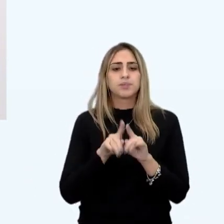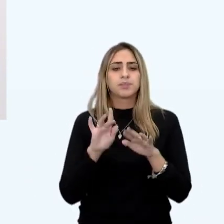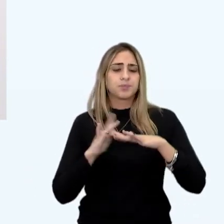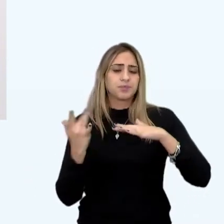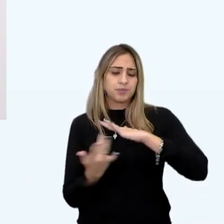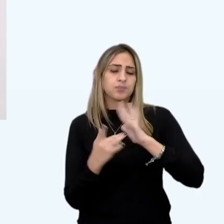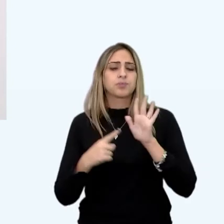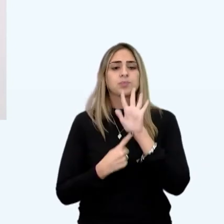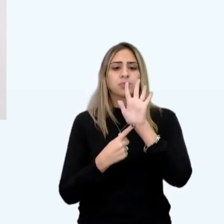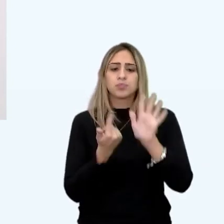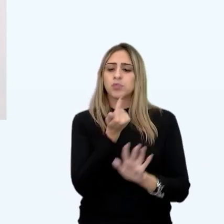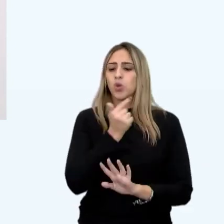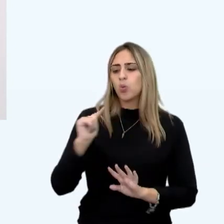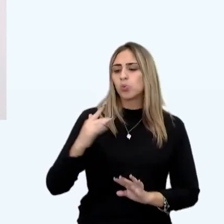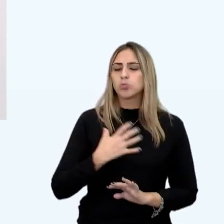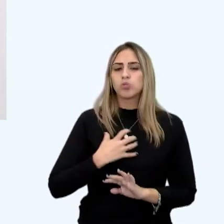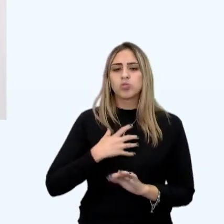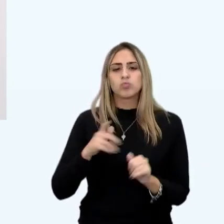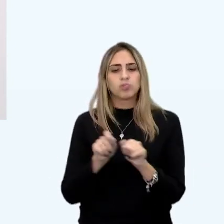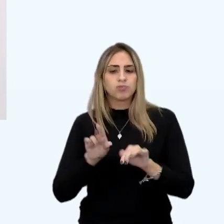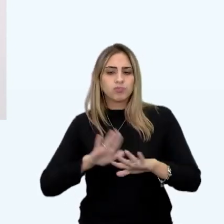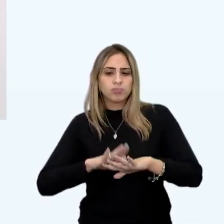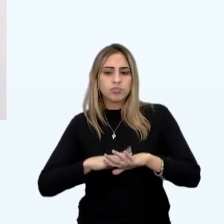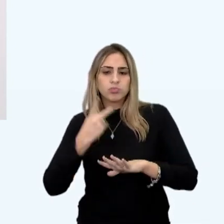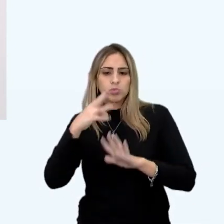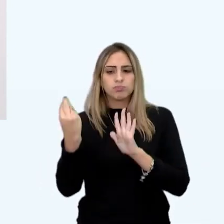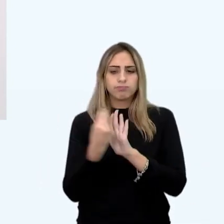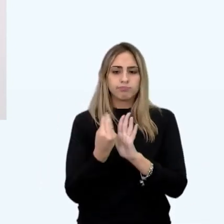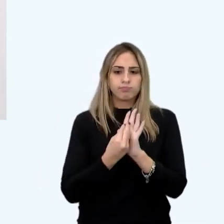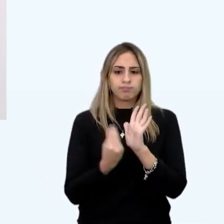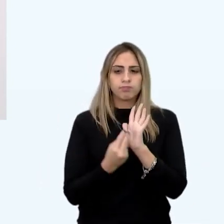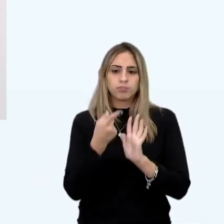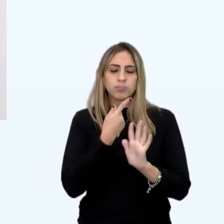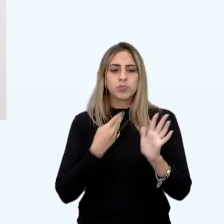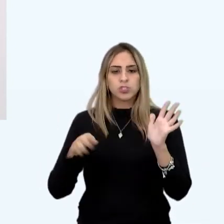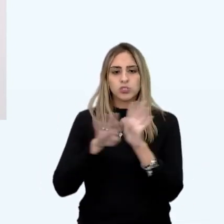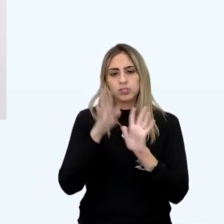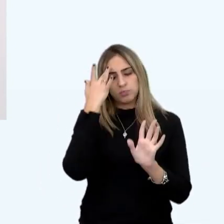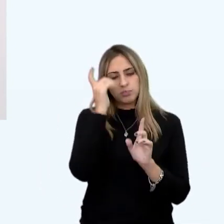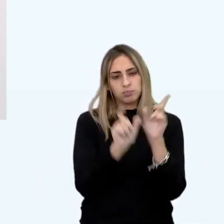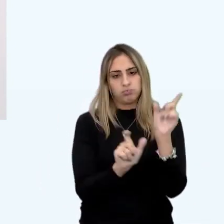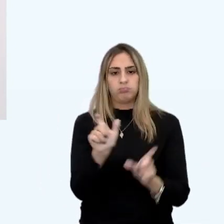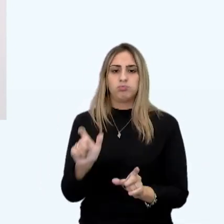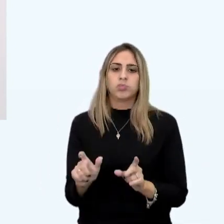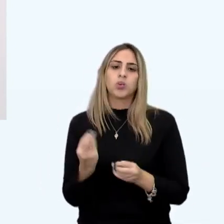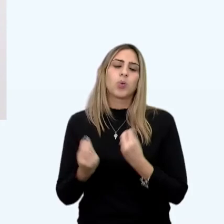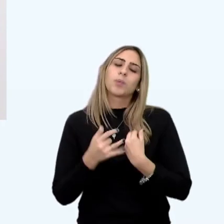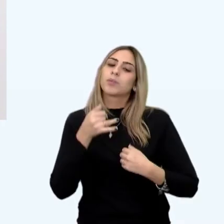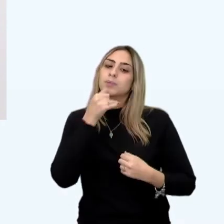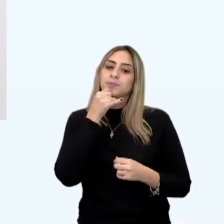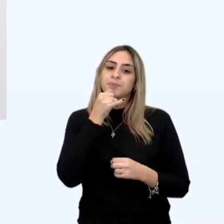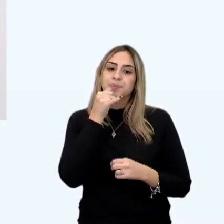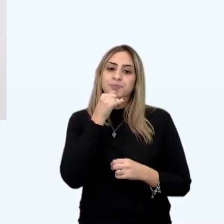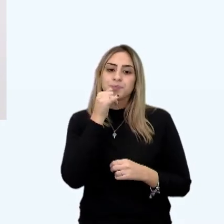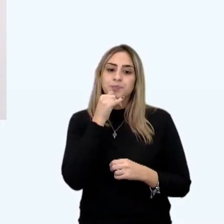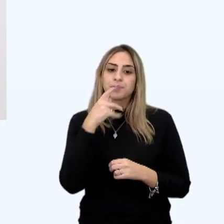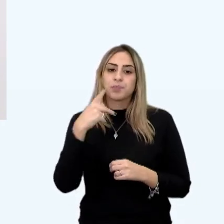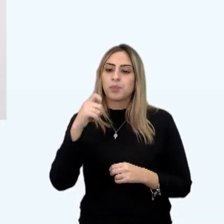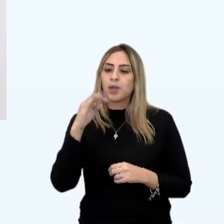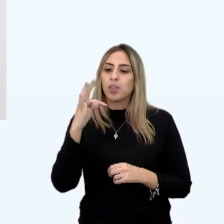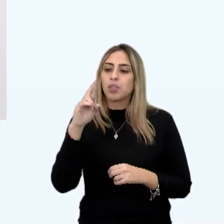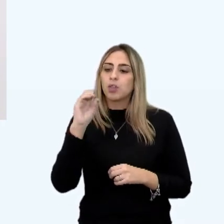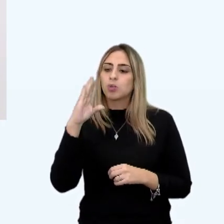social te mostra outras maneiras de fazer com que as suas postagens cheguem ao seu público, como, por exemplo, patrocinar uma